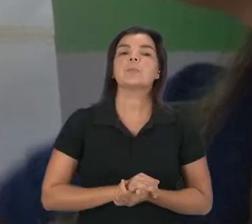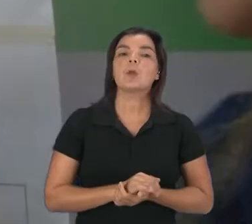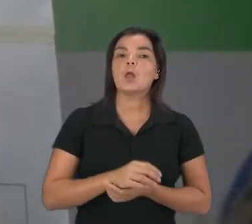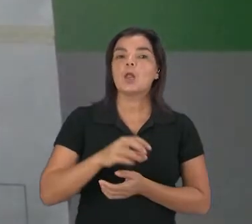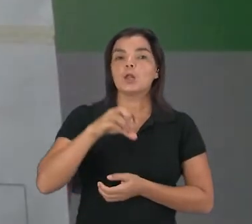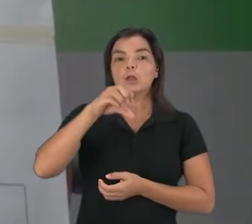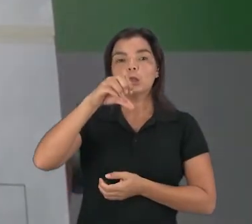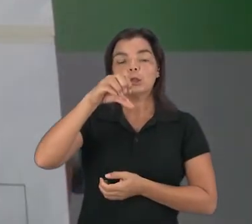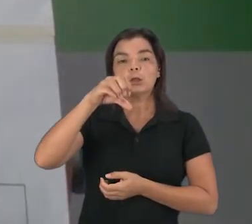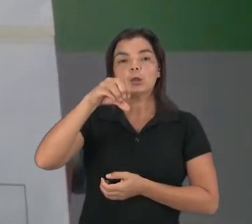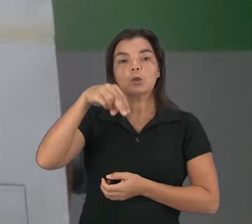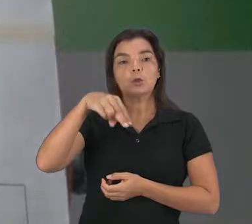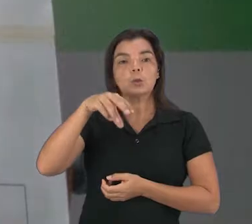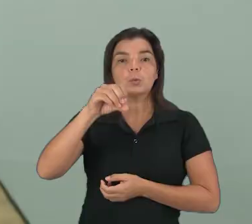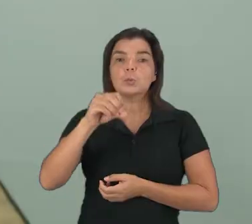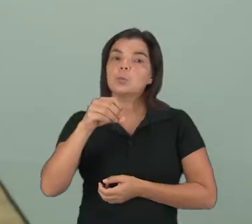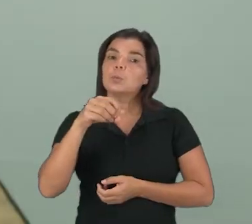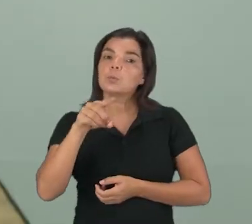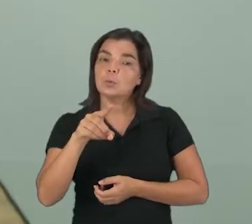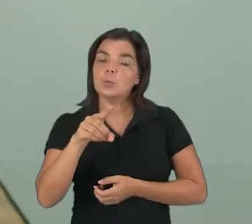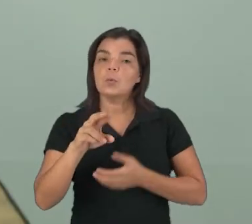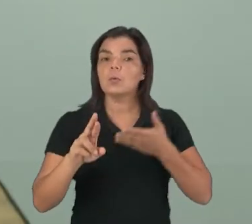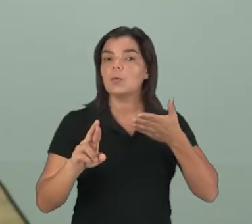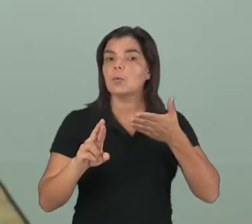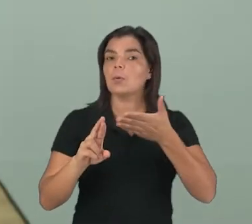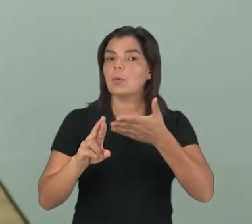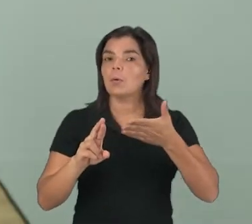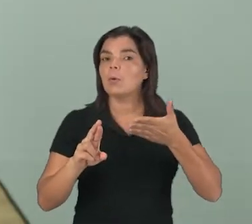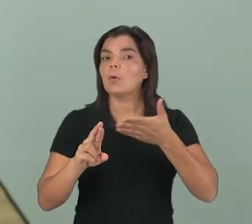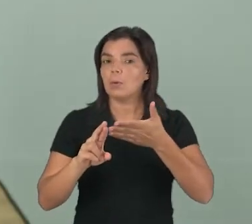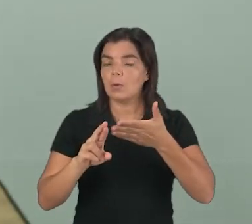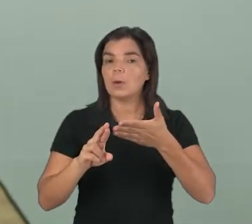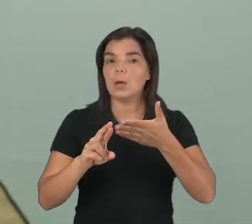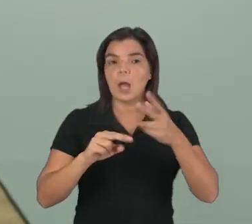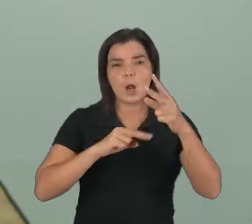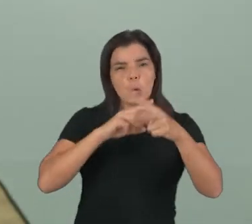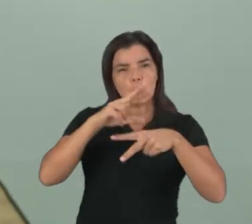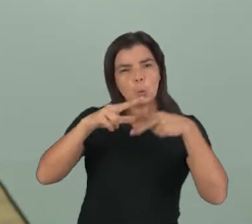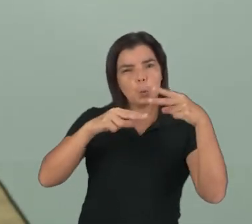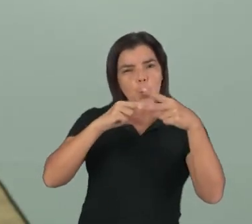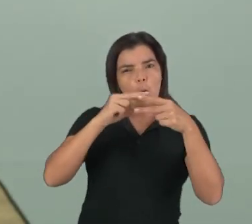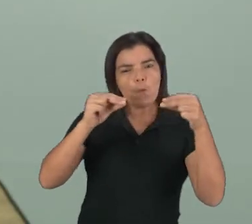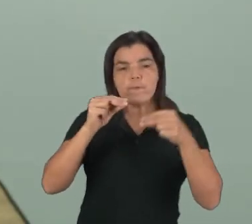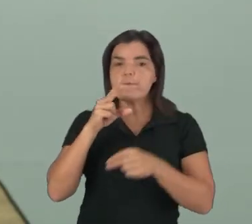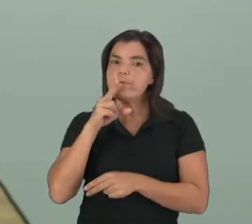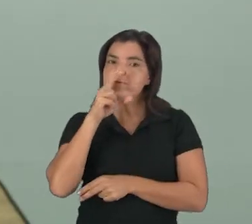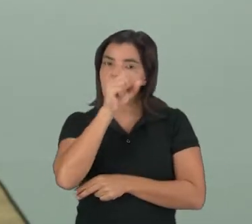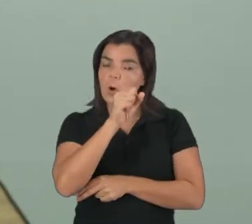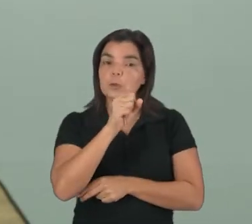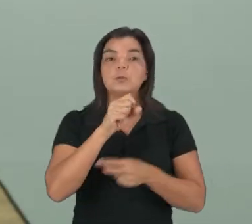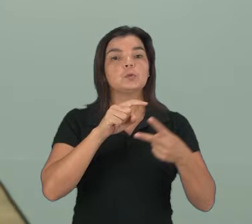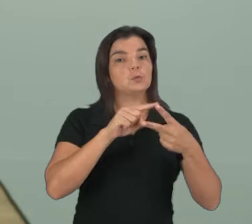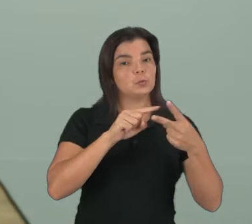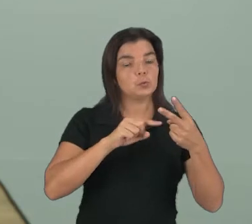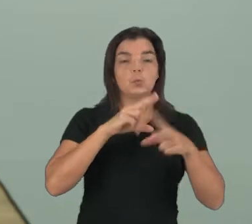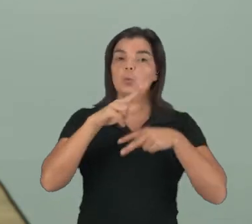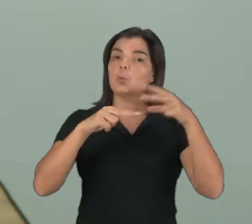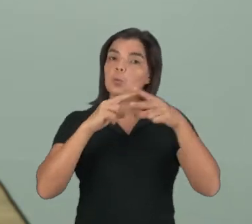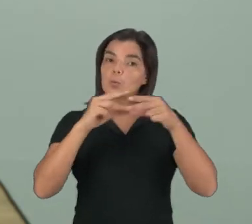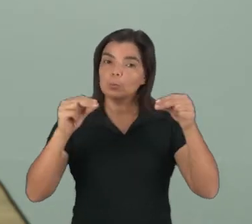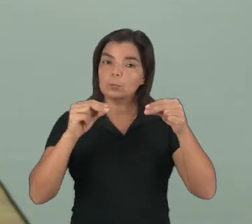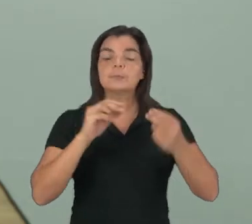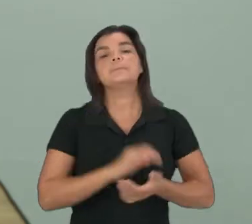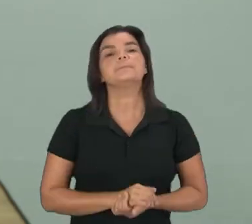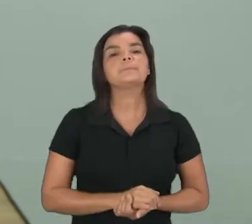nó, ela está fazendo referência a um entrelaçamento, isso mesmo, de um laço,